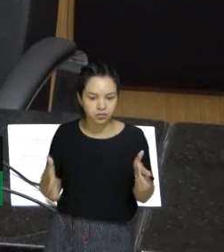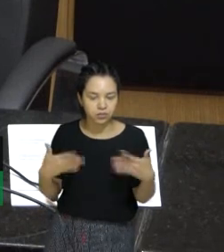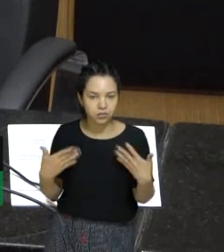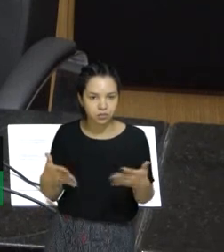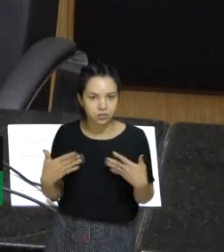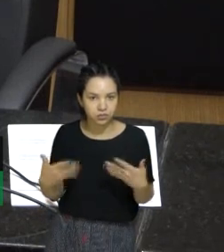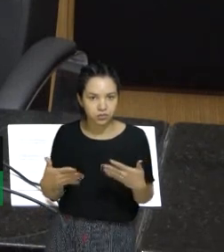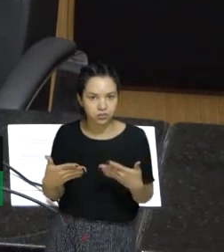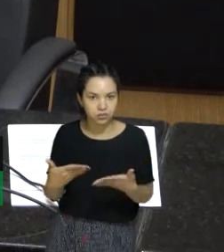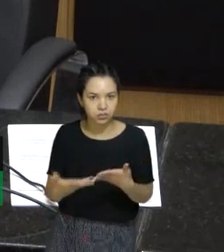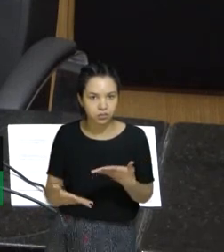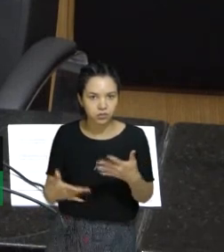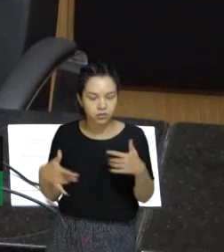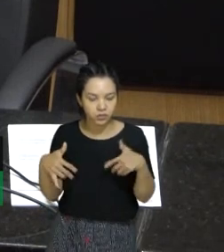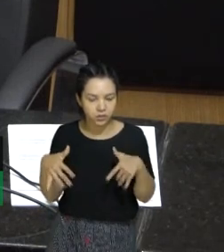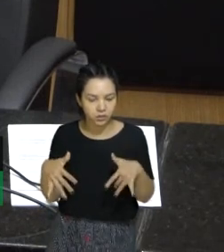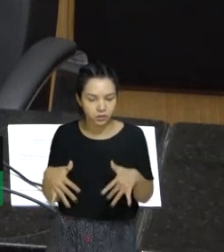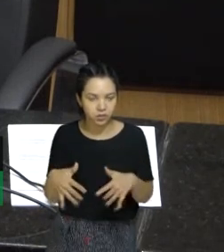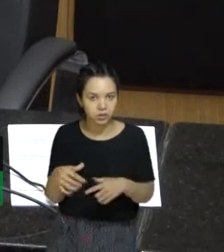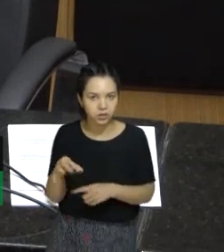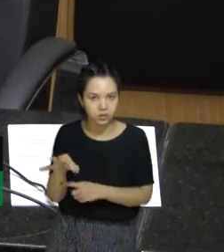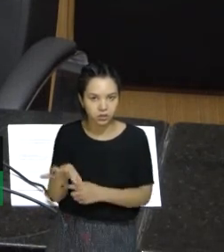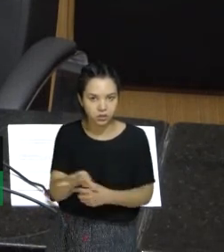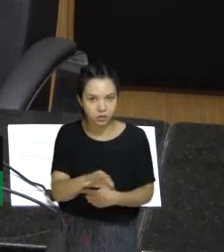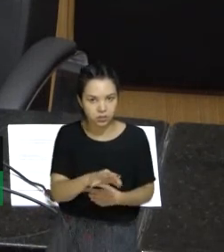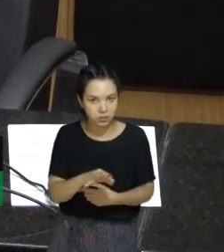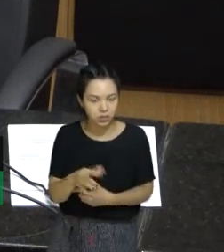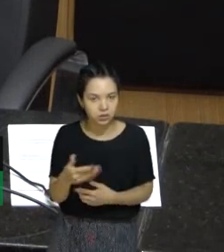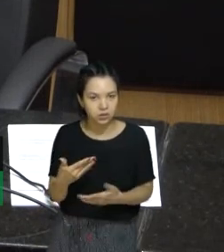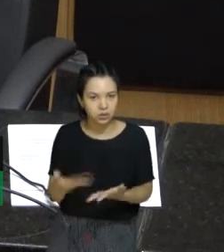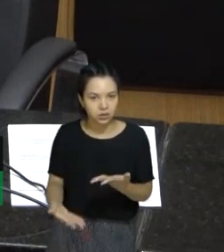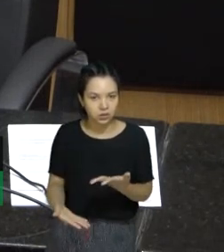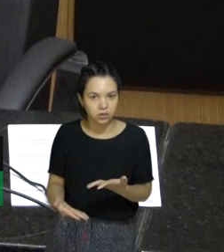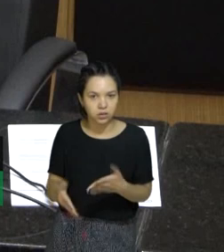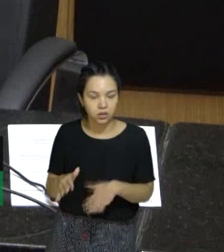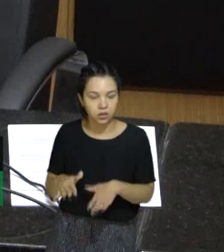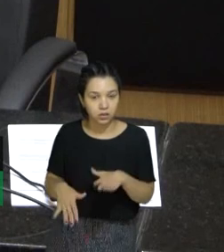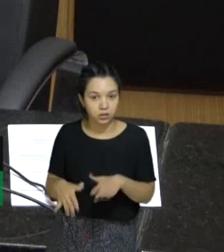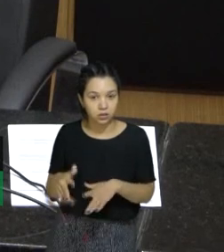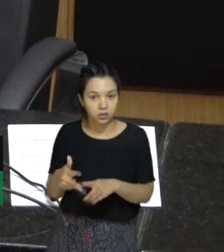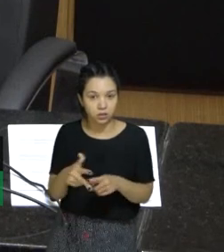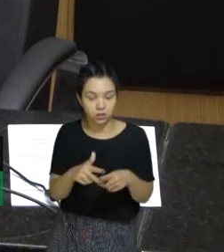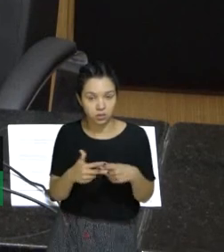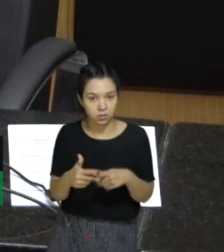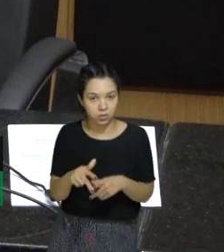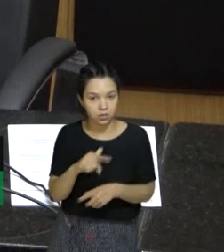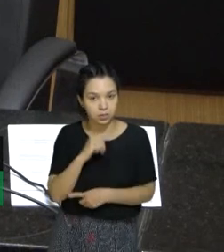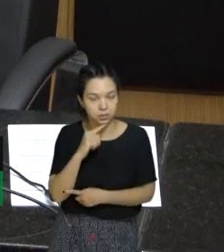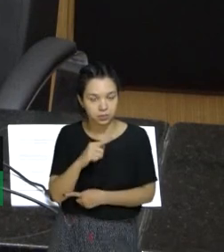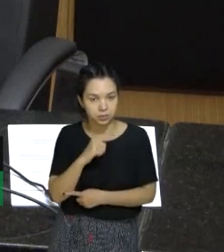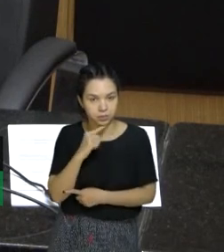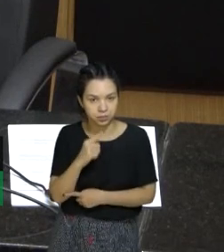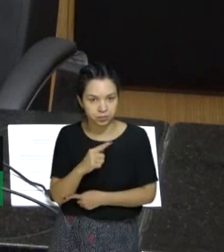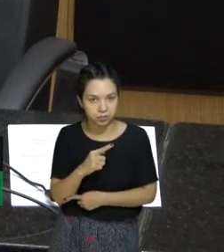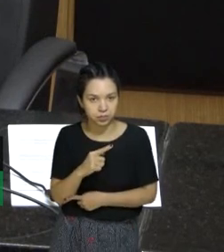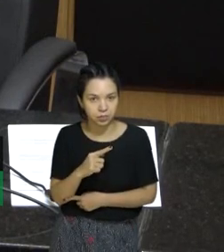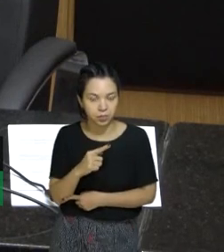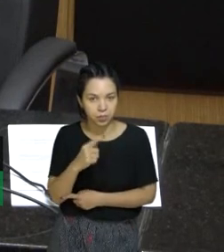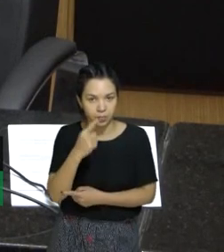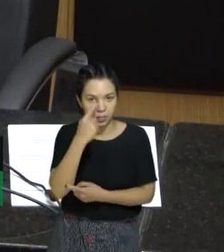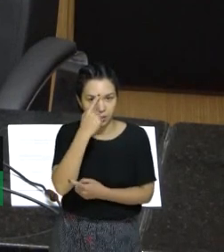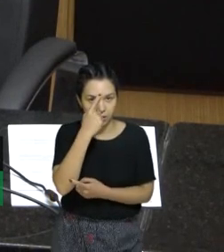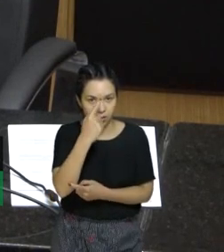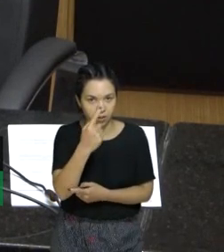perderam fertilizantes, sementes, e às vezes não tem condição de se recuperar. Então, é a ideia de que